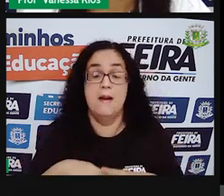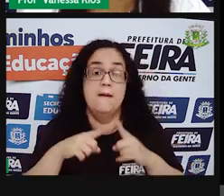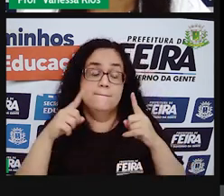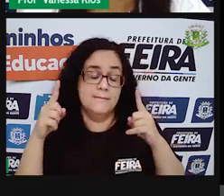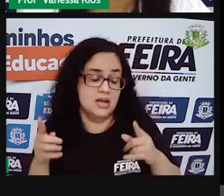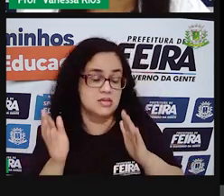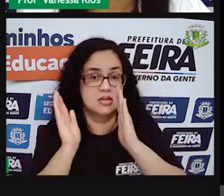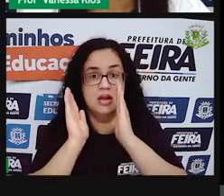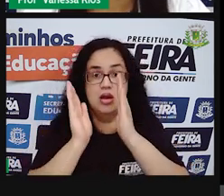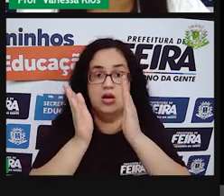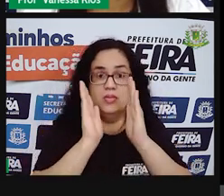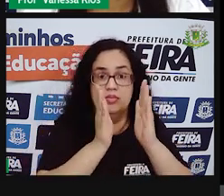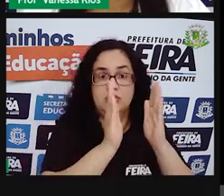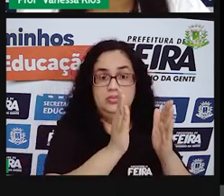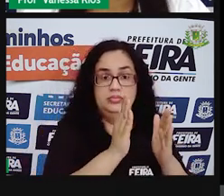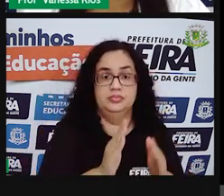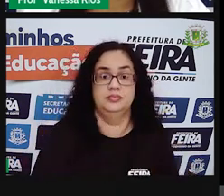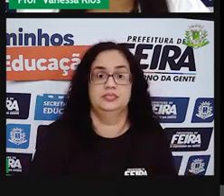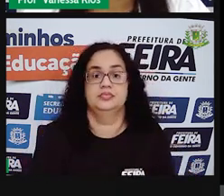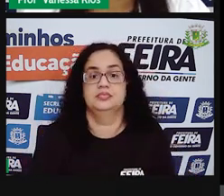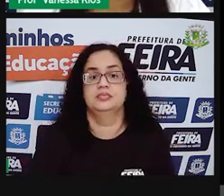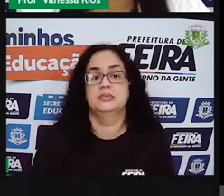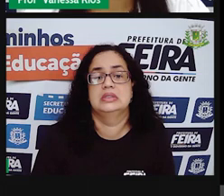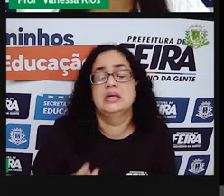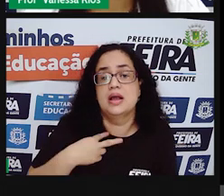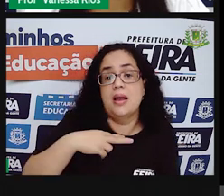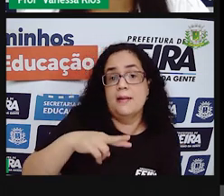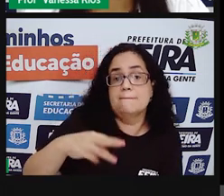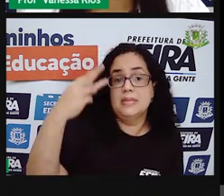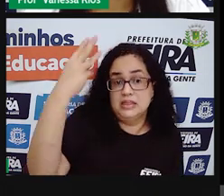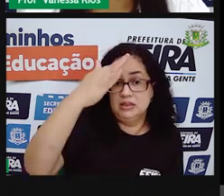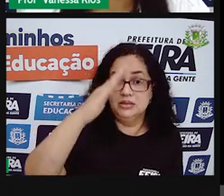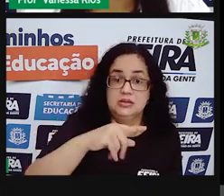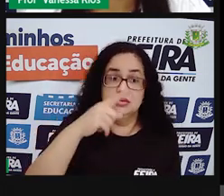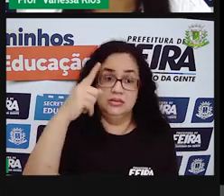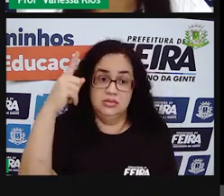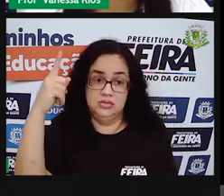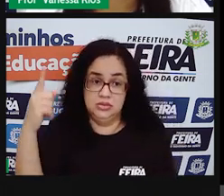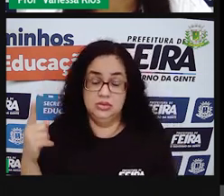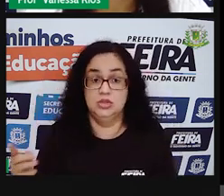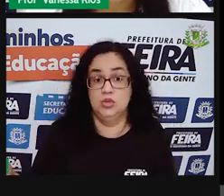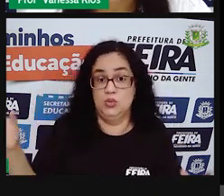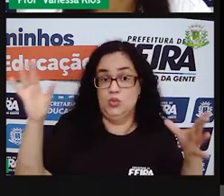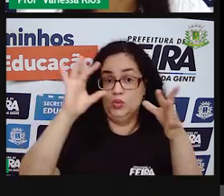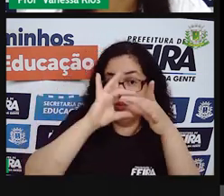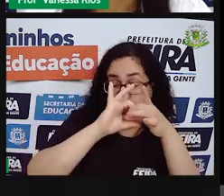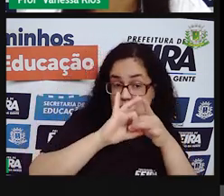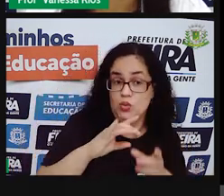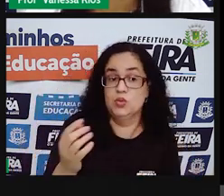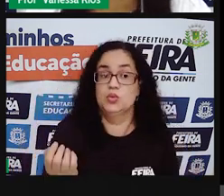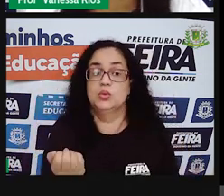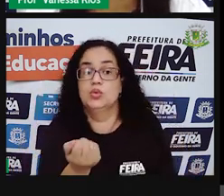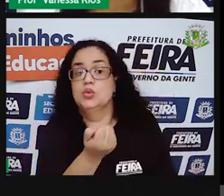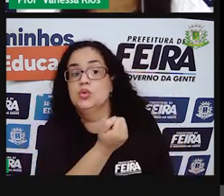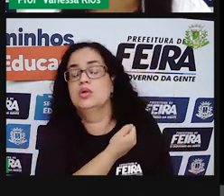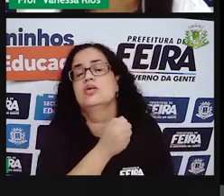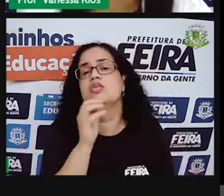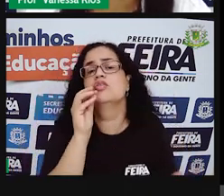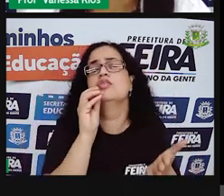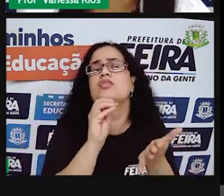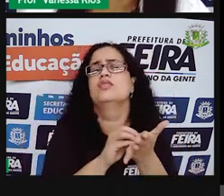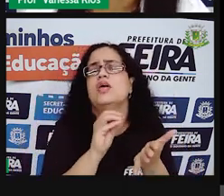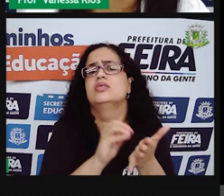elas obedecem aí ao mesmo padrão. Mas na terceira sequência, na terceira combinação de números, faltam